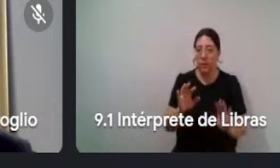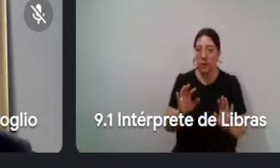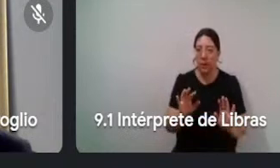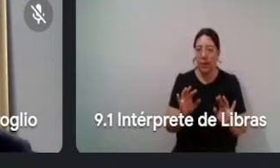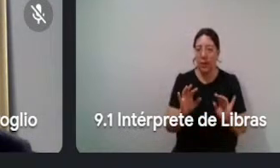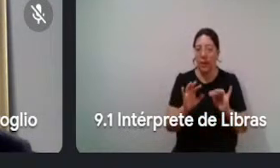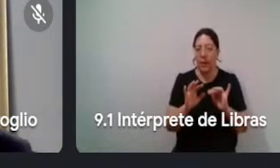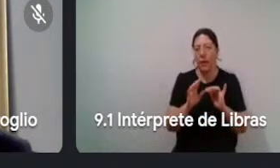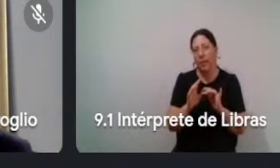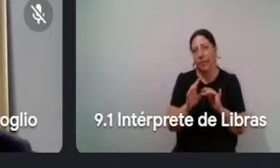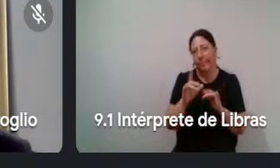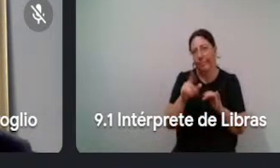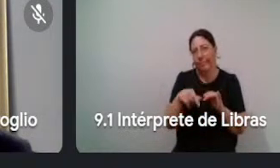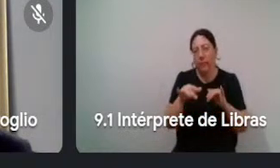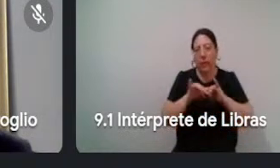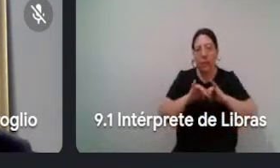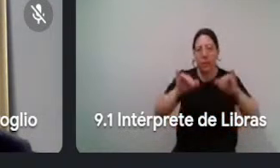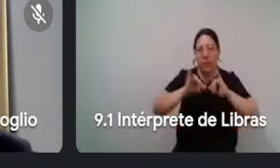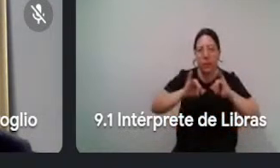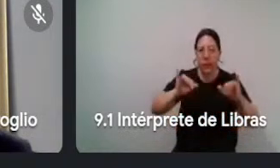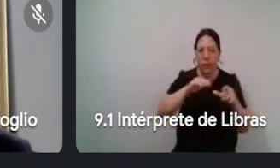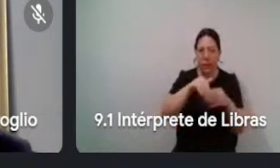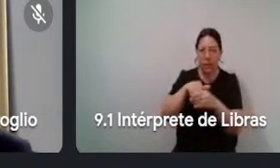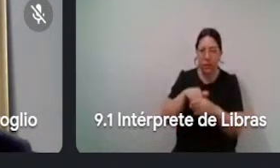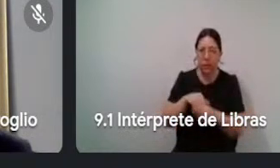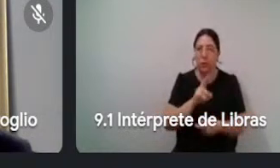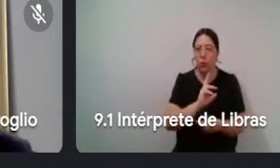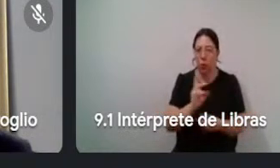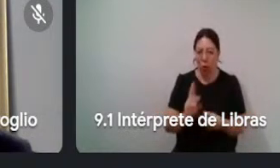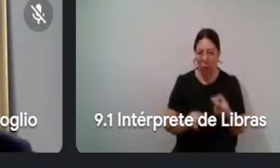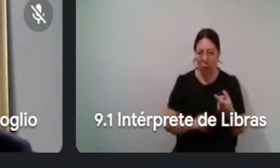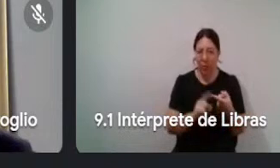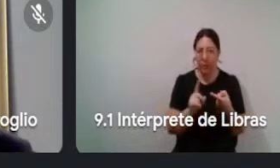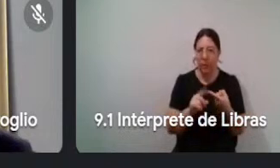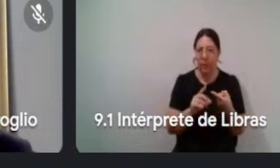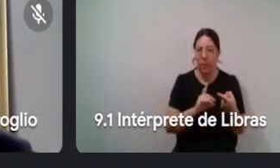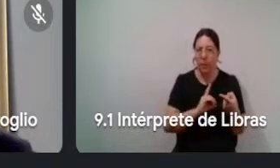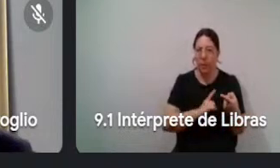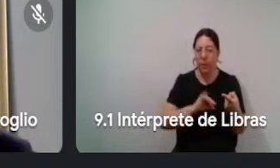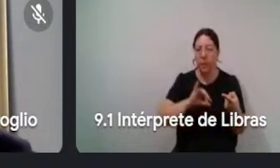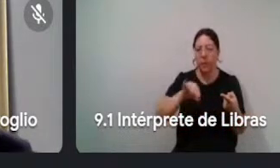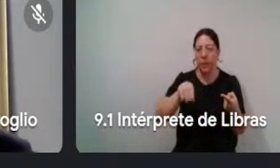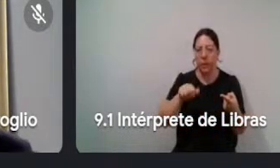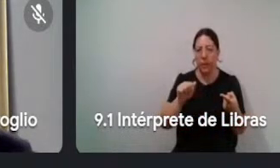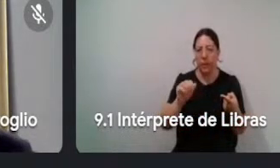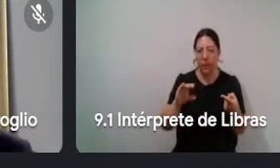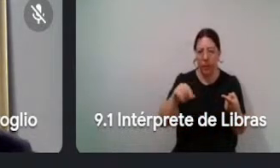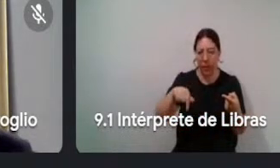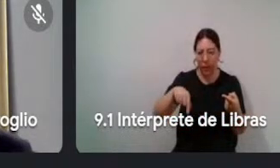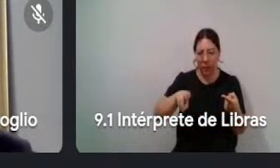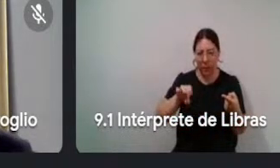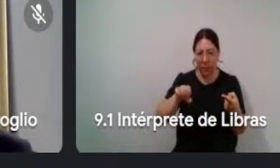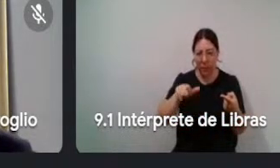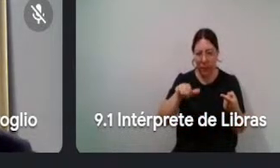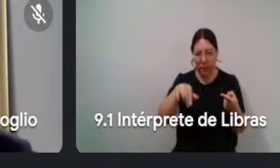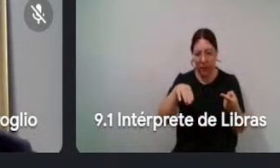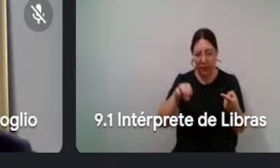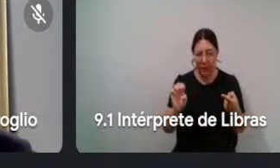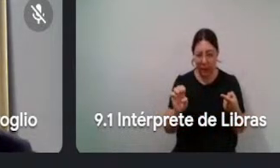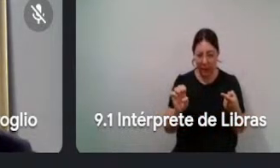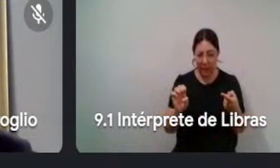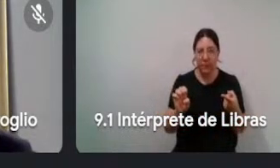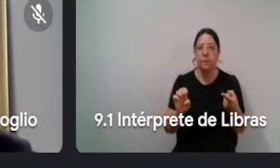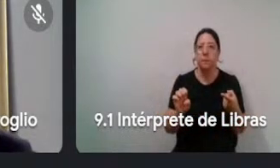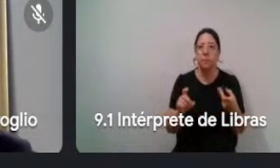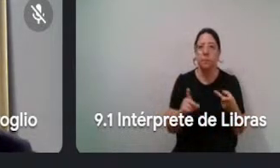né? Então, os nomes são os seguintes. Desembargadora Jaqueline Adorno de la Cruz Barbosa.